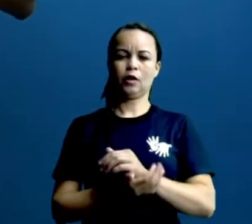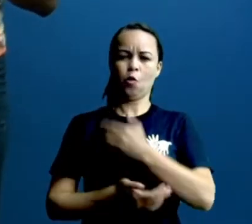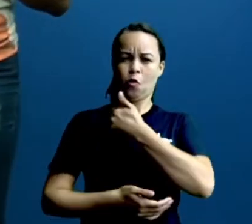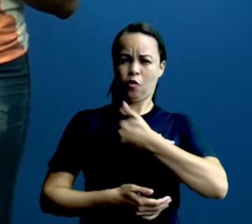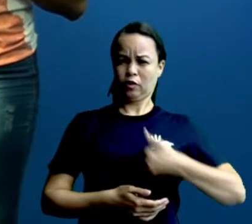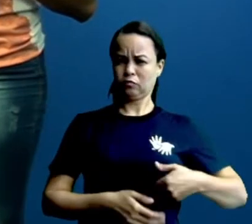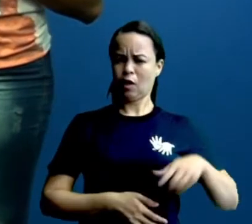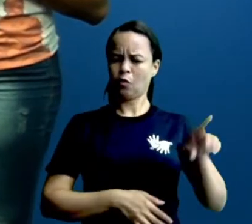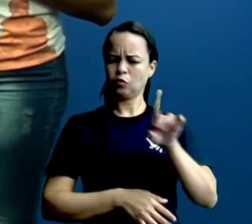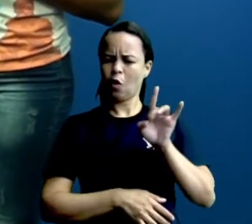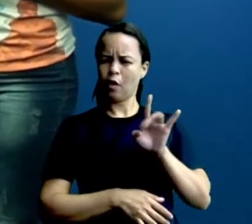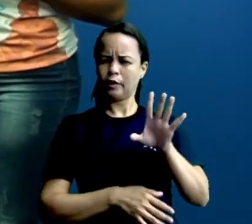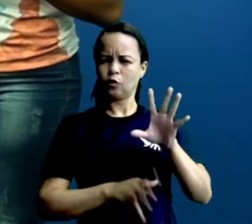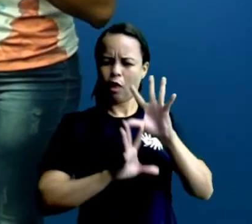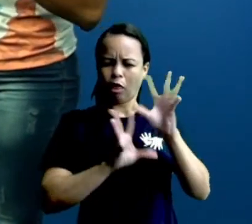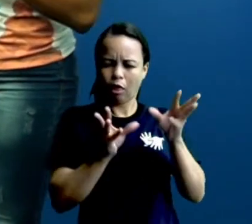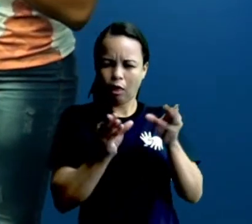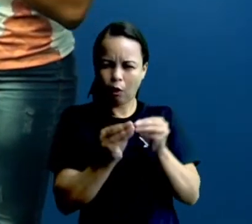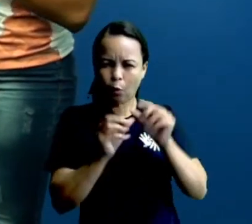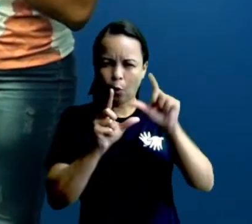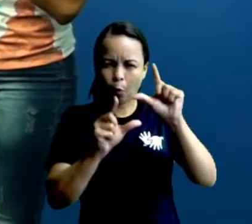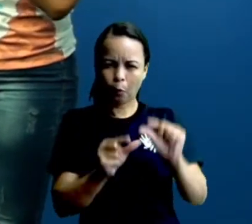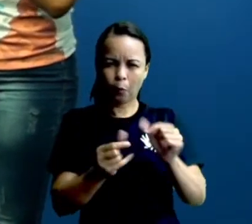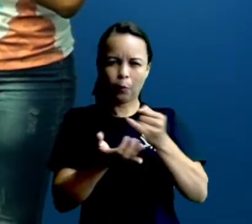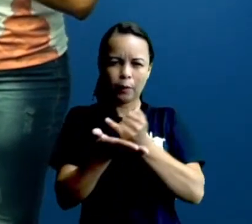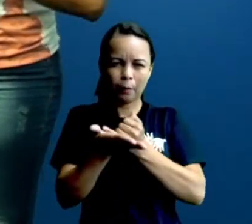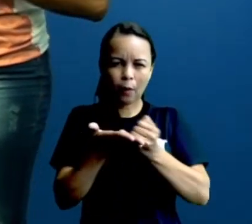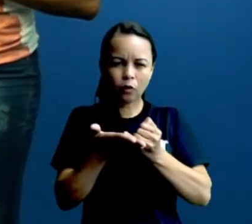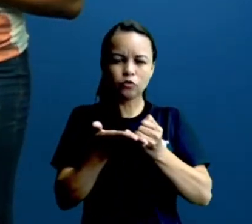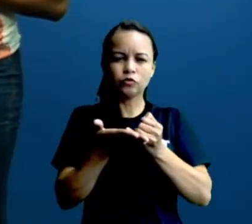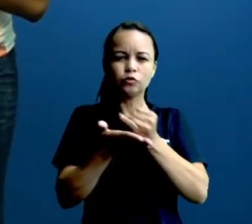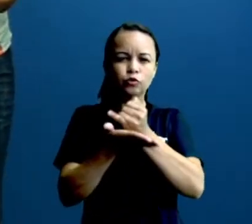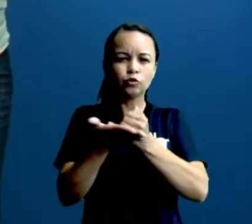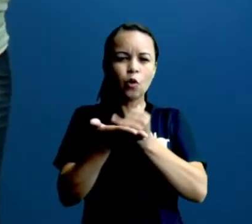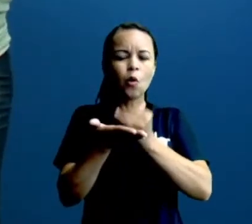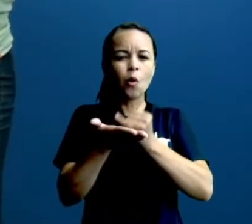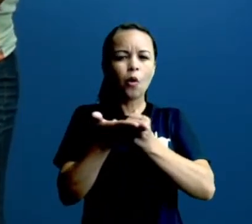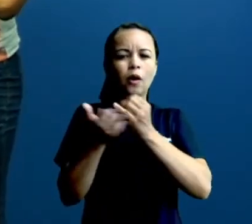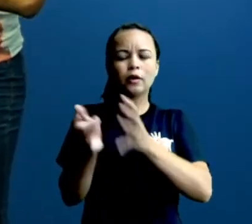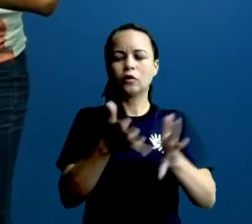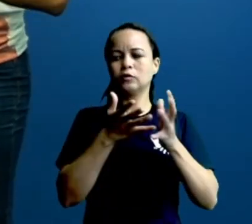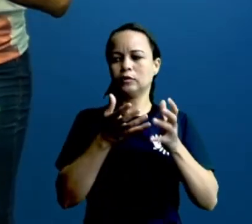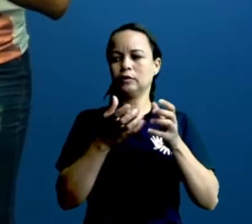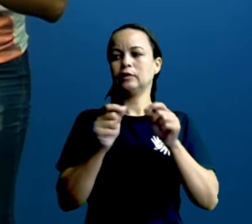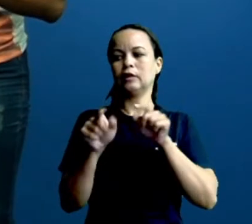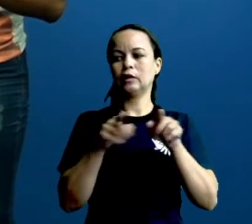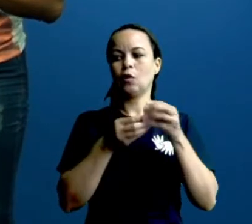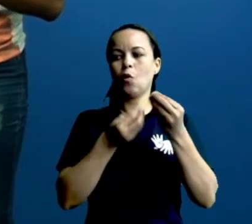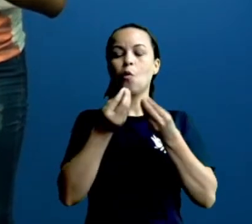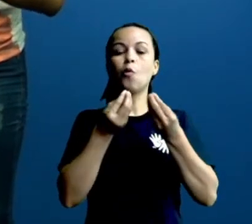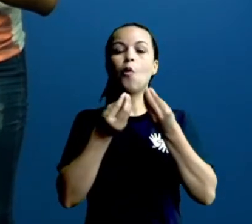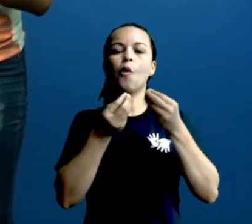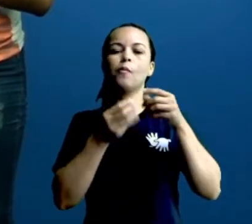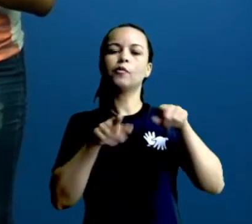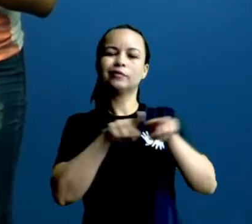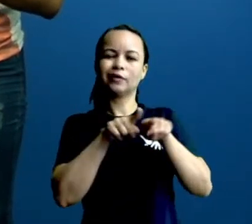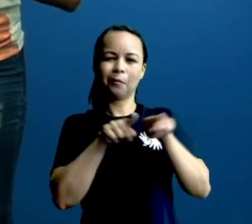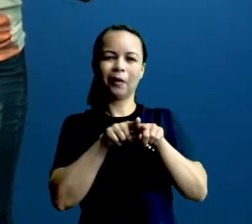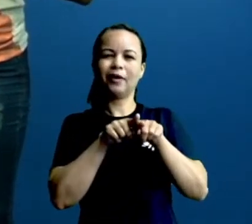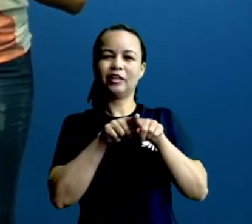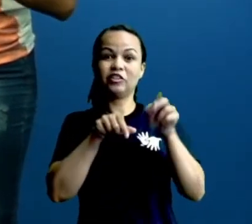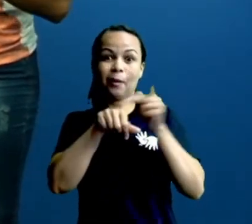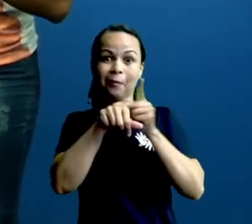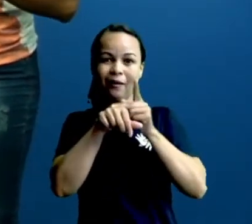só reduziu os impostos, como também, então se você analisar esse como também, que está em negrito, e esse não